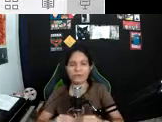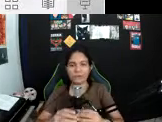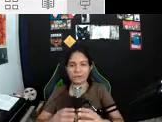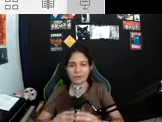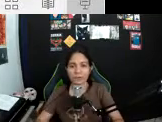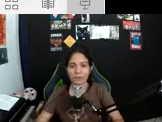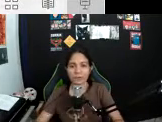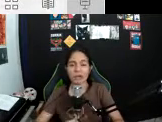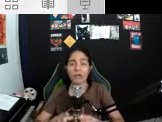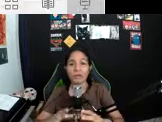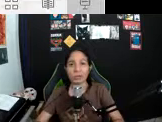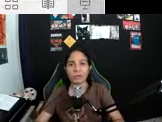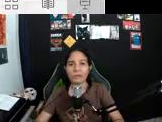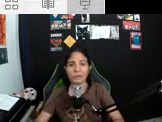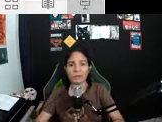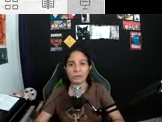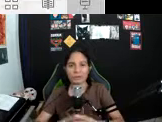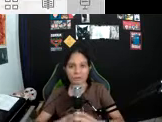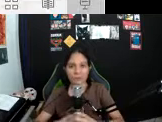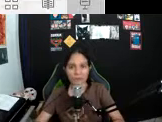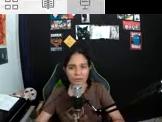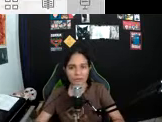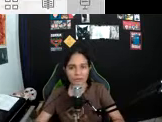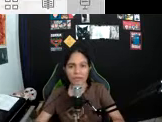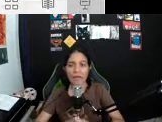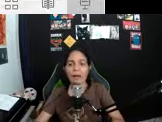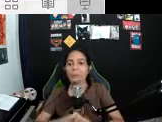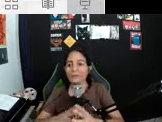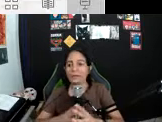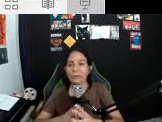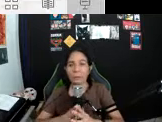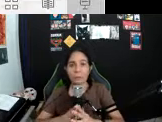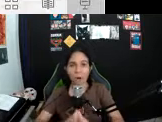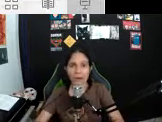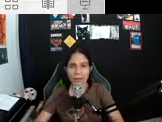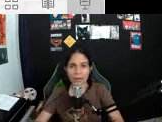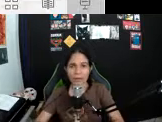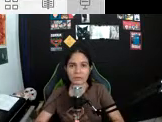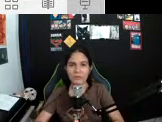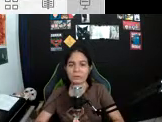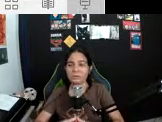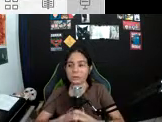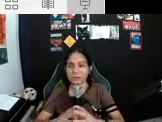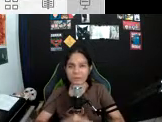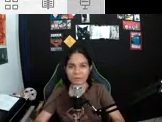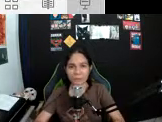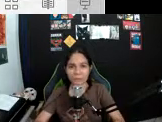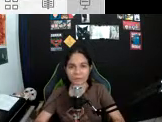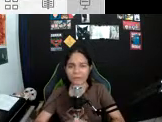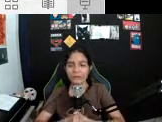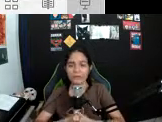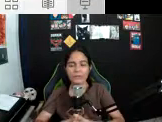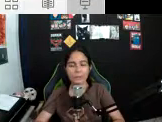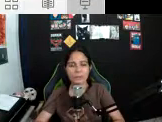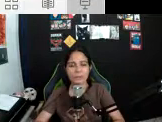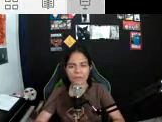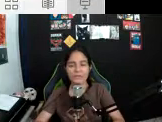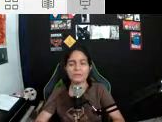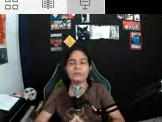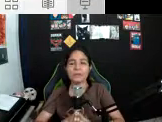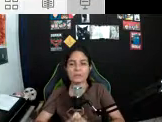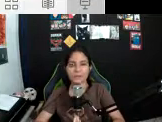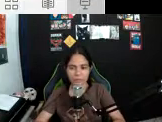e exclusivamente numa situação de emergência. O paciente vai morrer, só tem enfermagem aqui, não